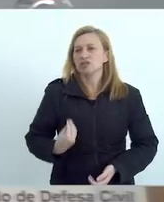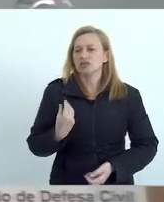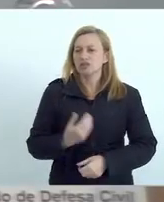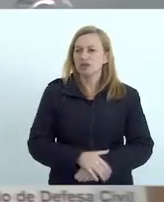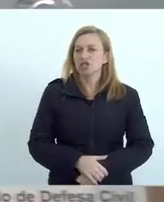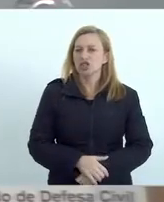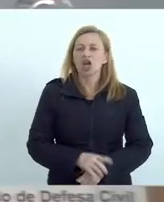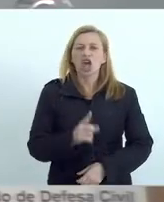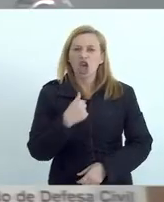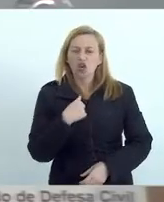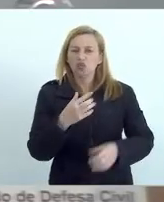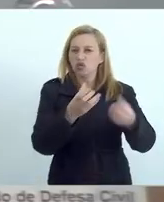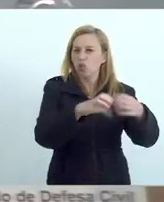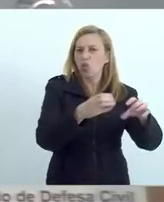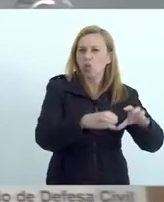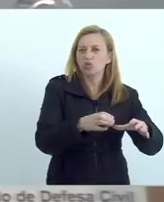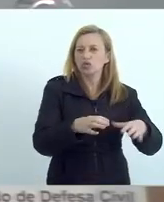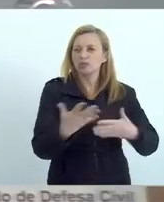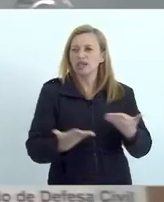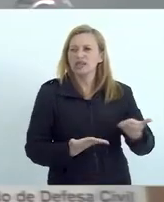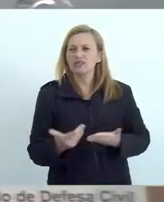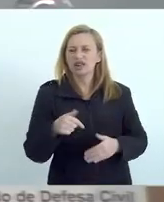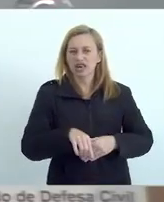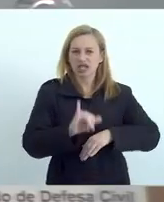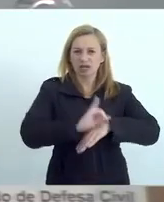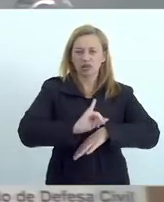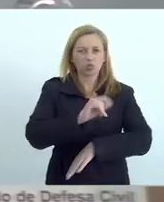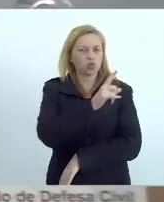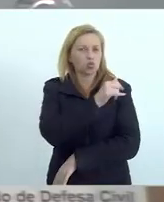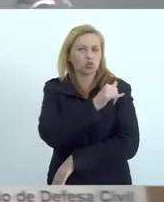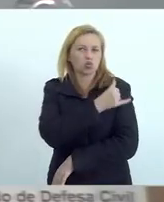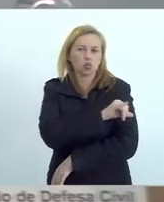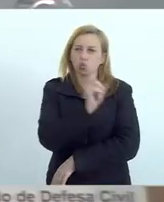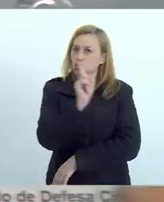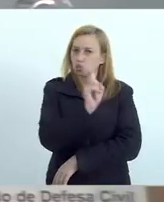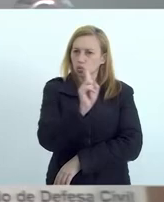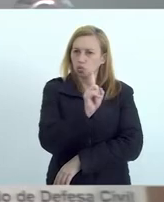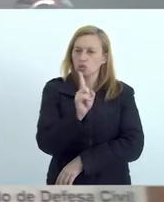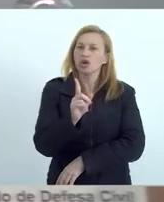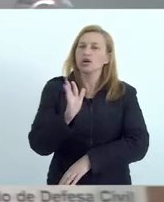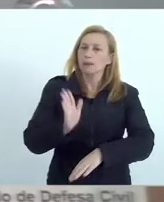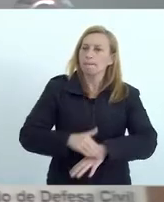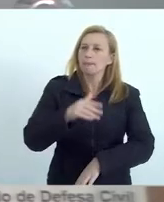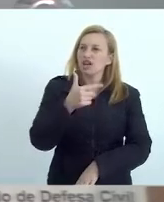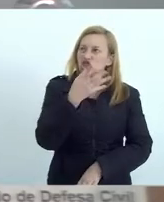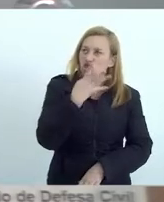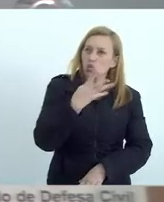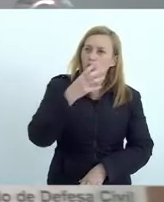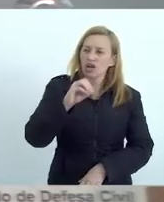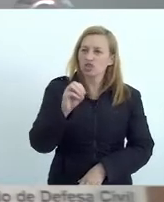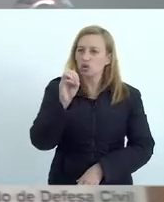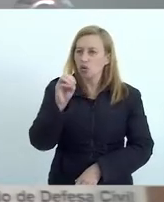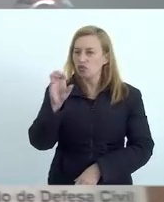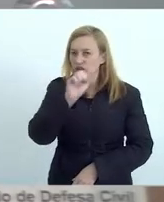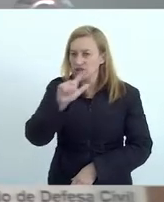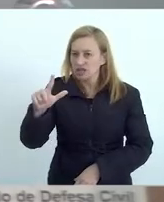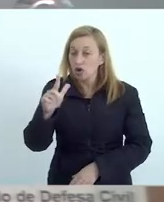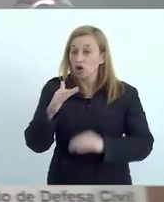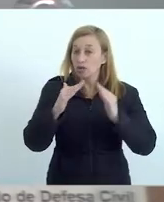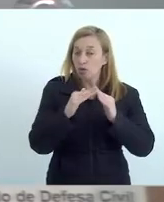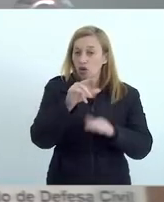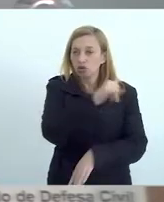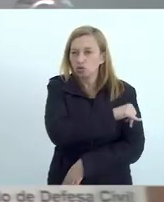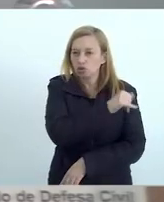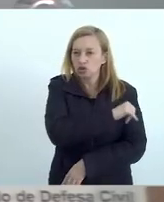e eu não prestei concurso para servir aqui na capital do Rio e eu tenho mais de 40 oficiais que